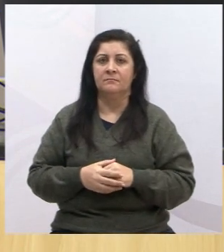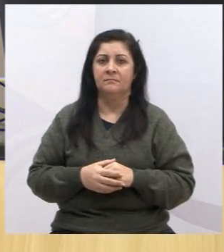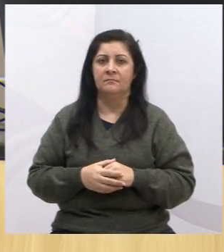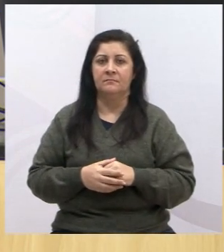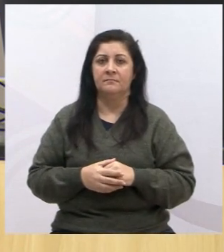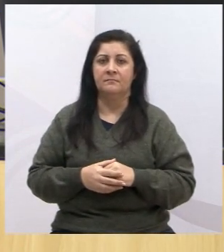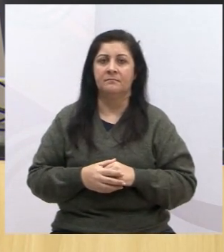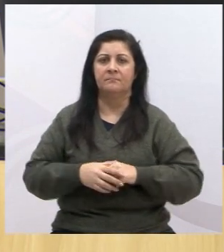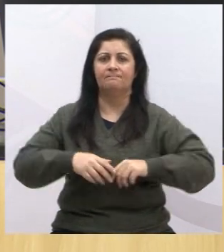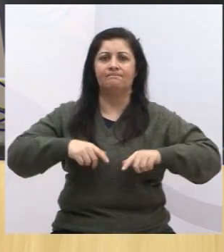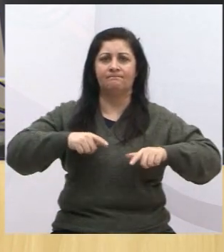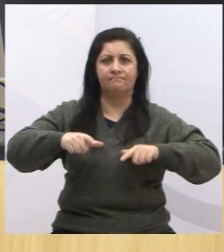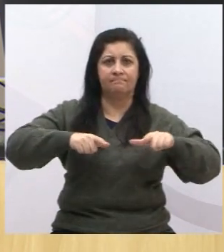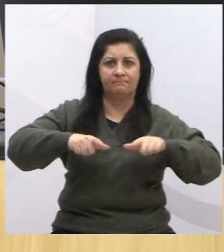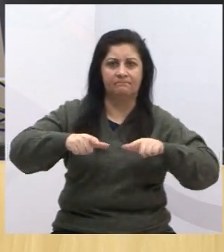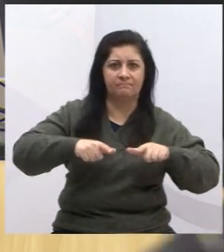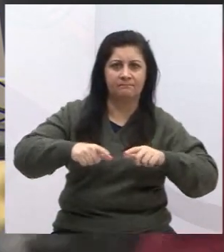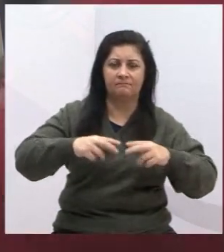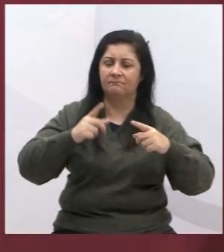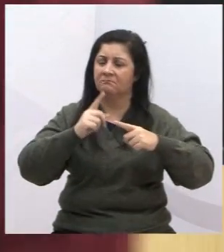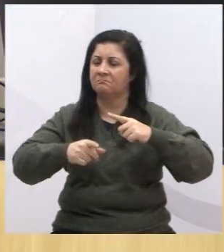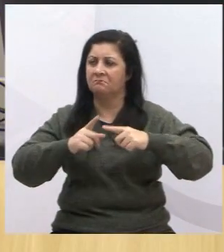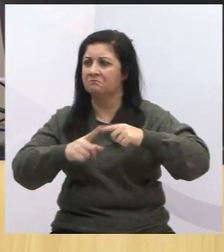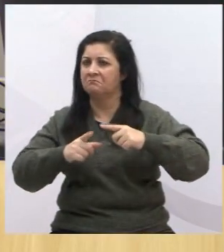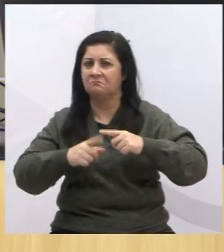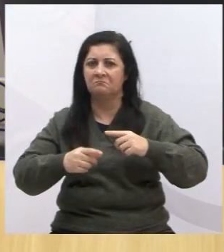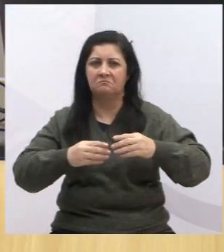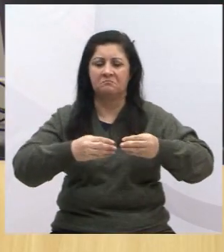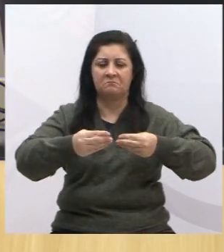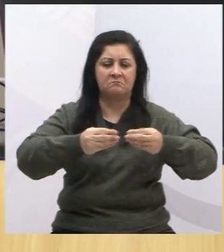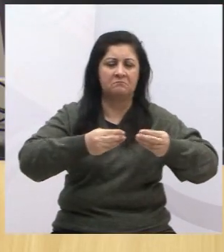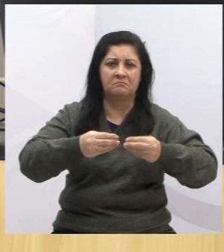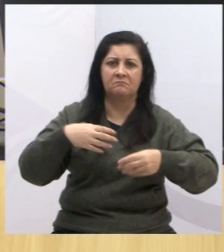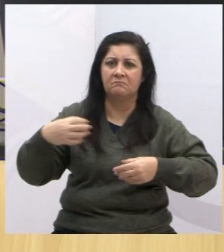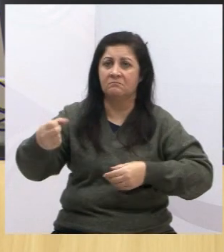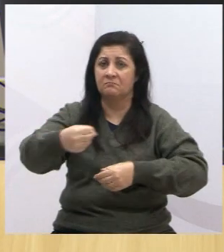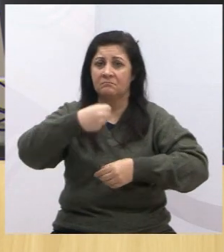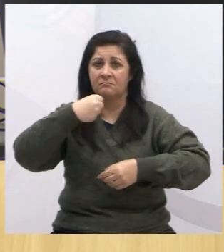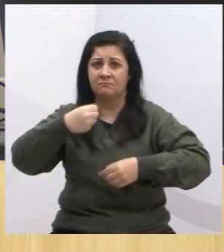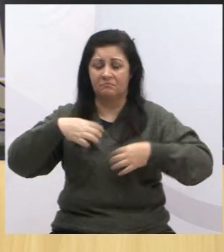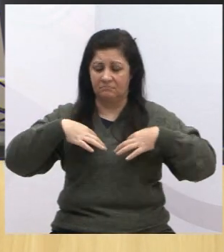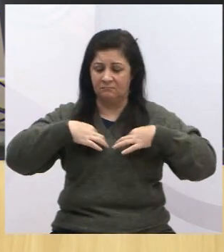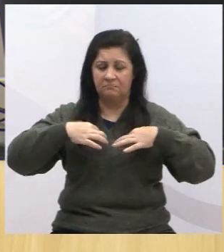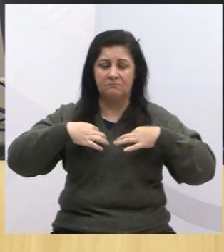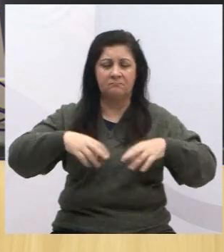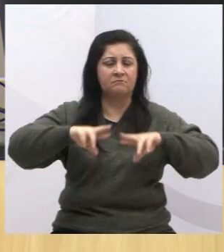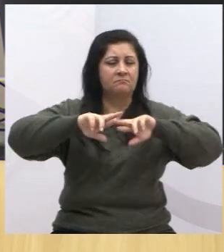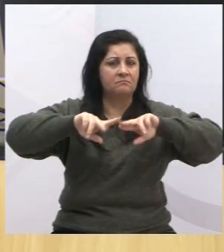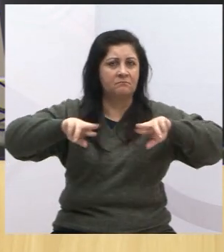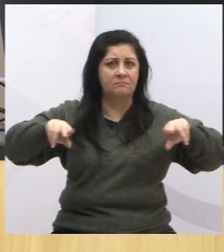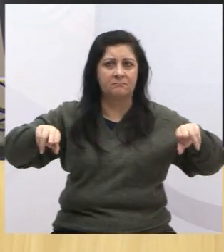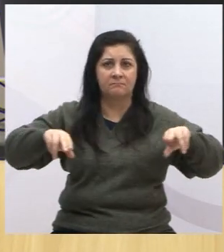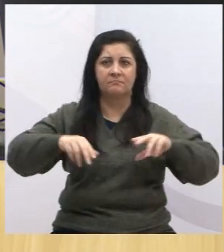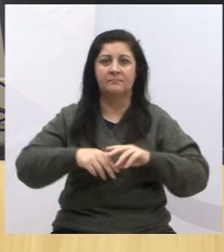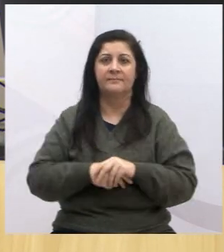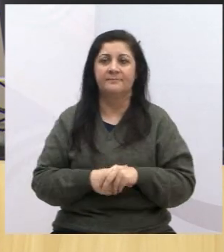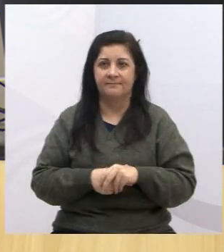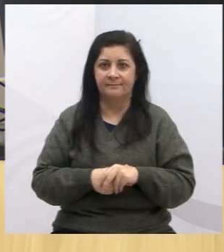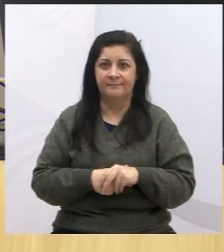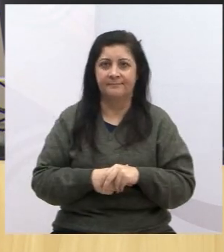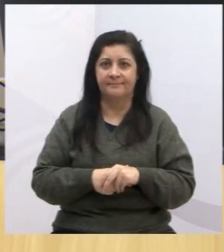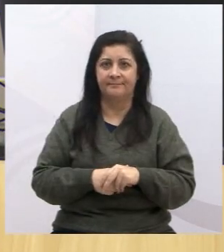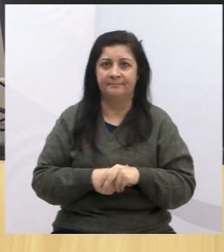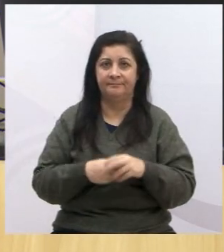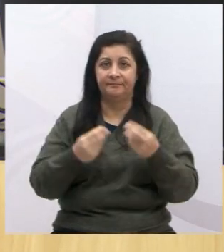na produção de diversos produtos, desde a produção de borracha, cerveja, celulose, vestuários e outros segmentos. Feito esse